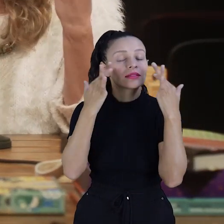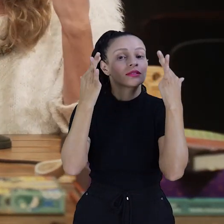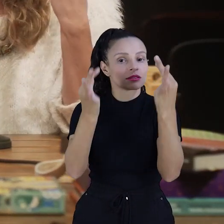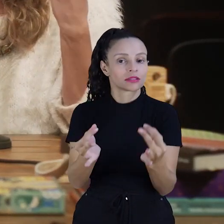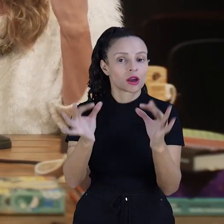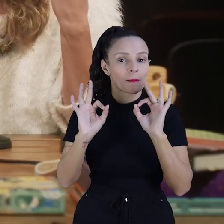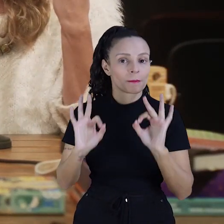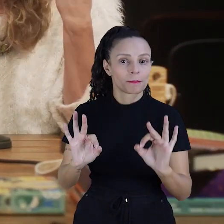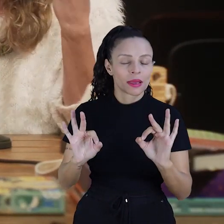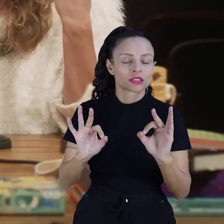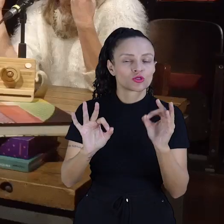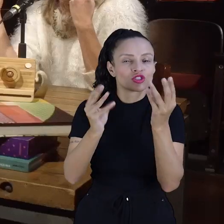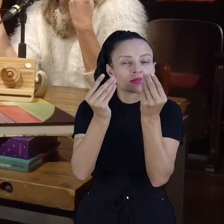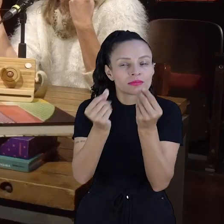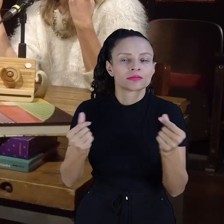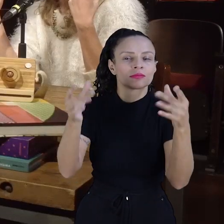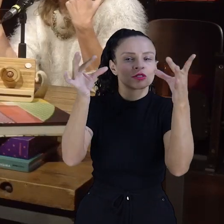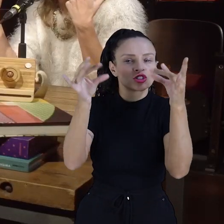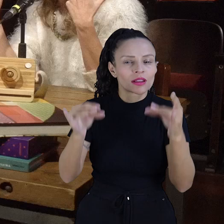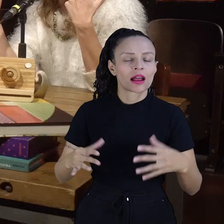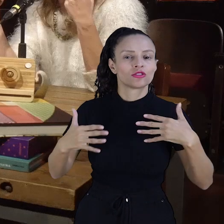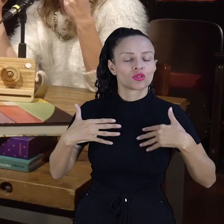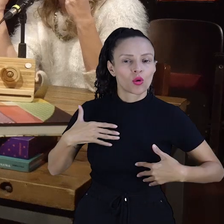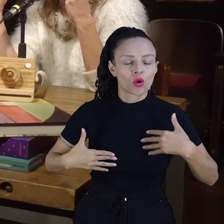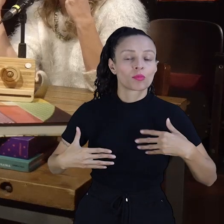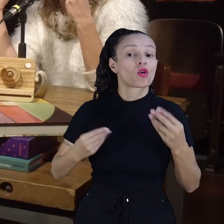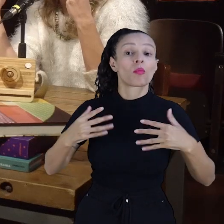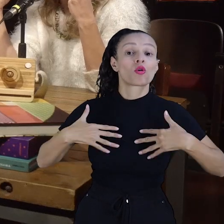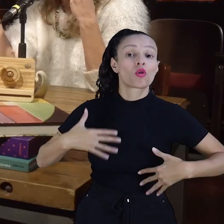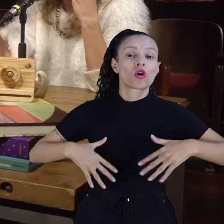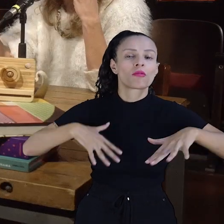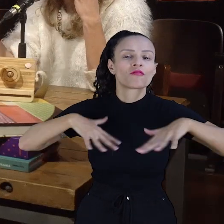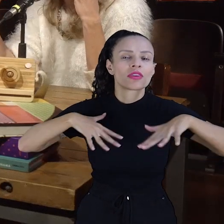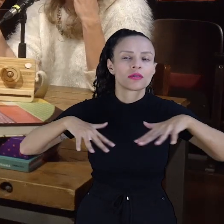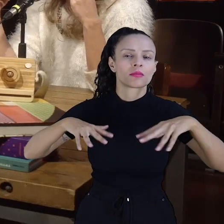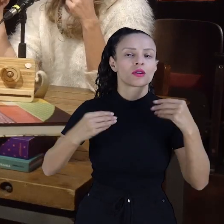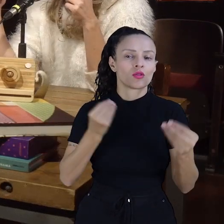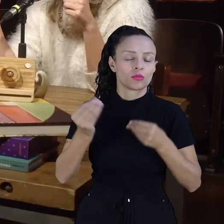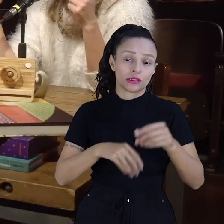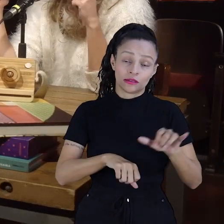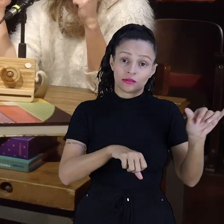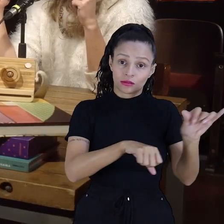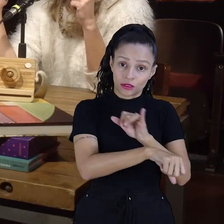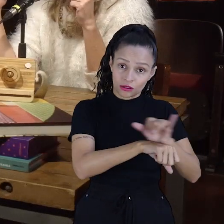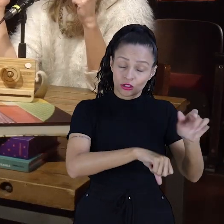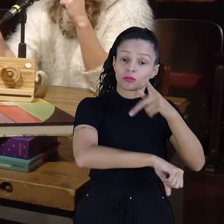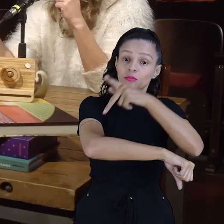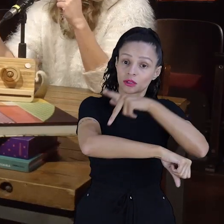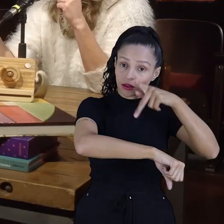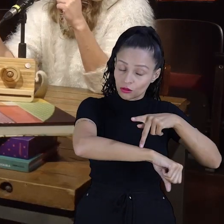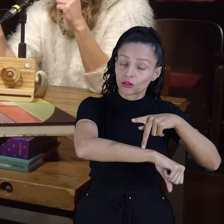escuta de atenção, de refinamento, de corpo, de como que aquele corpo vibra. E a